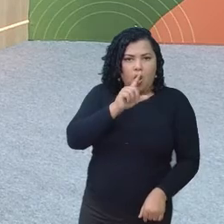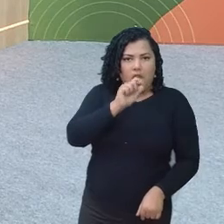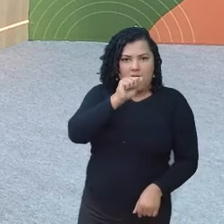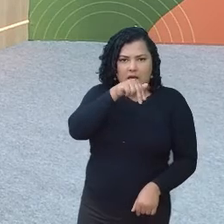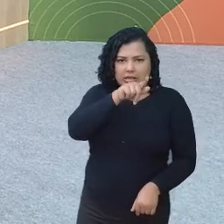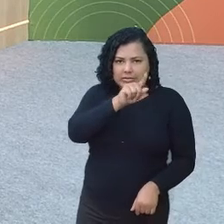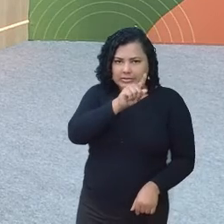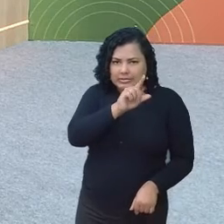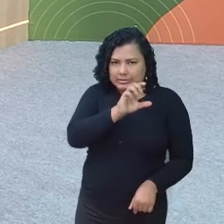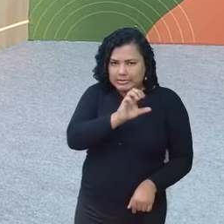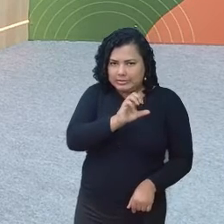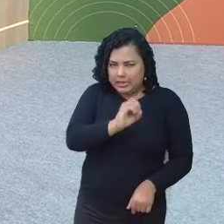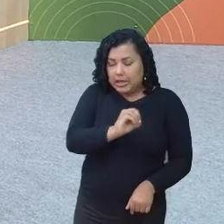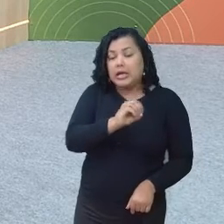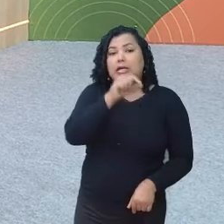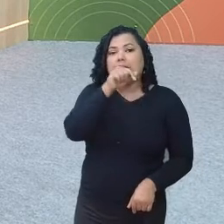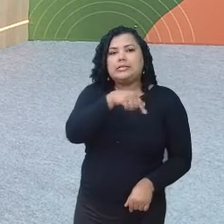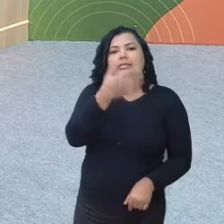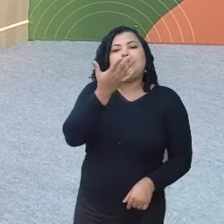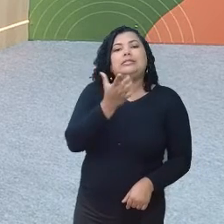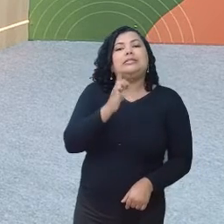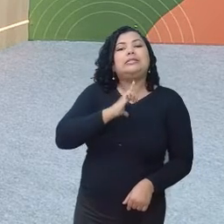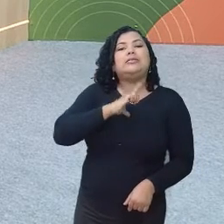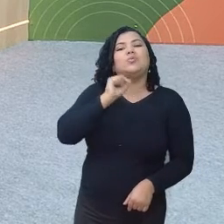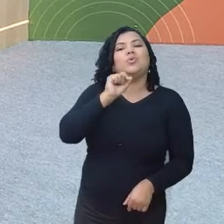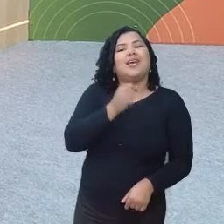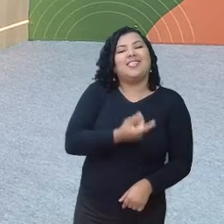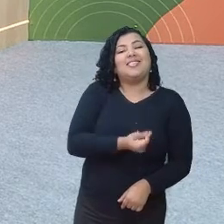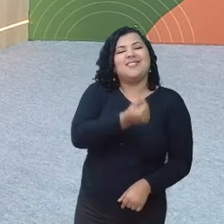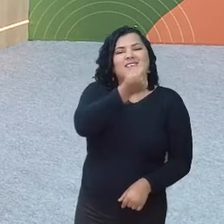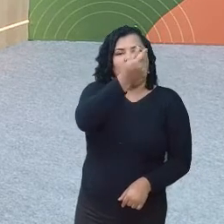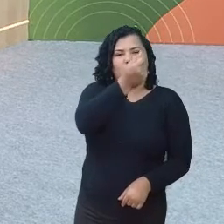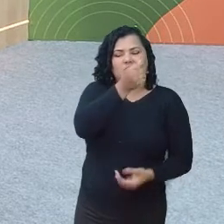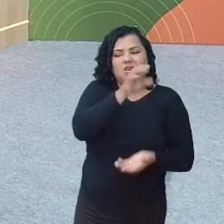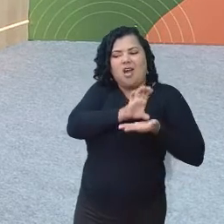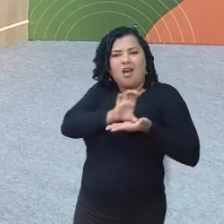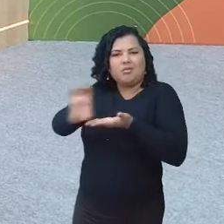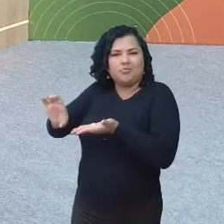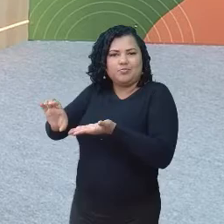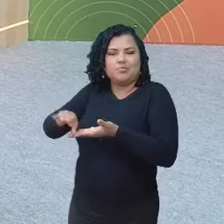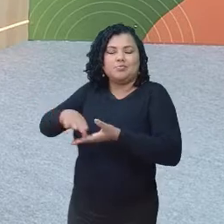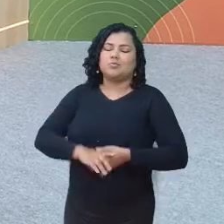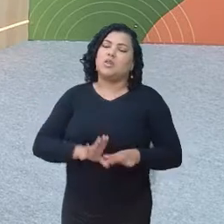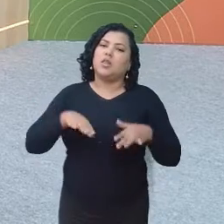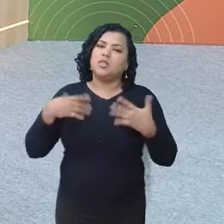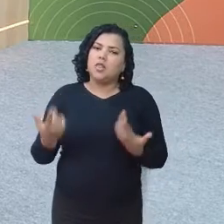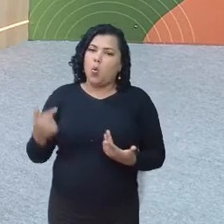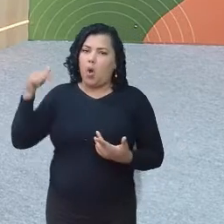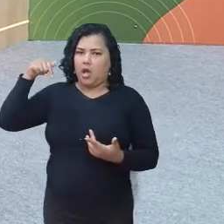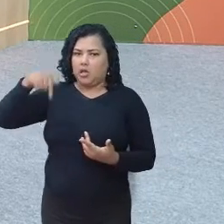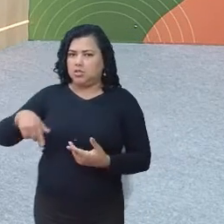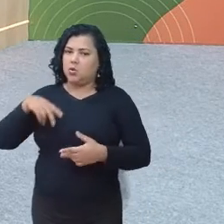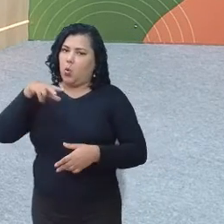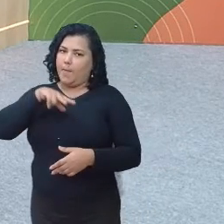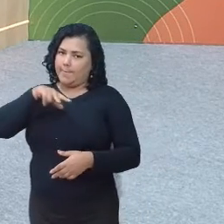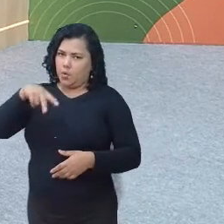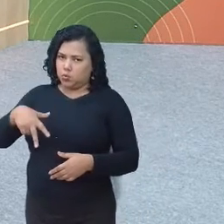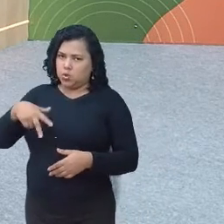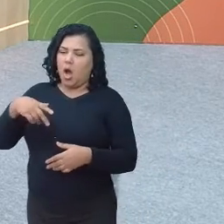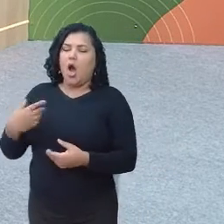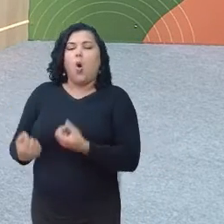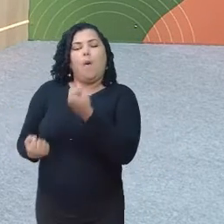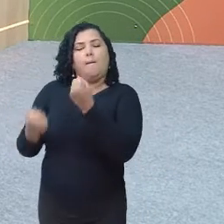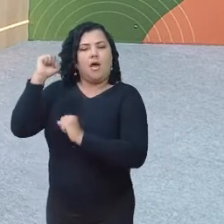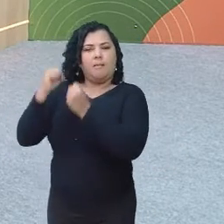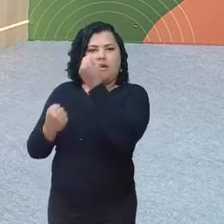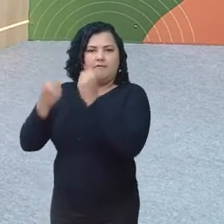açúcar português. E, em contrapartida, os portugueses, depois que produziam, passavam aquele açúcar